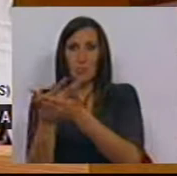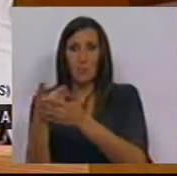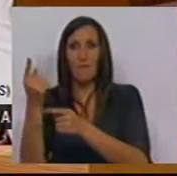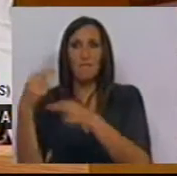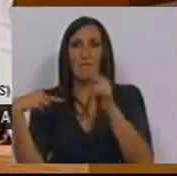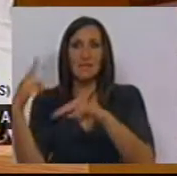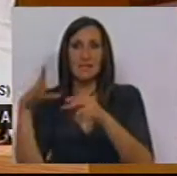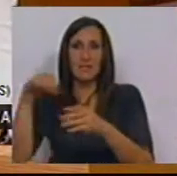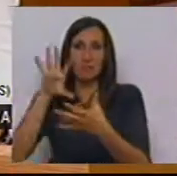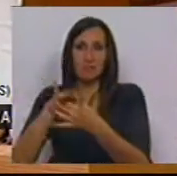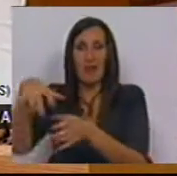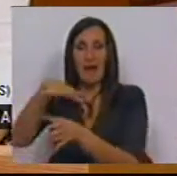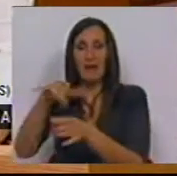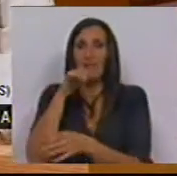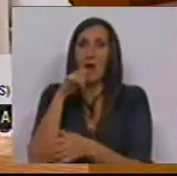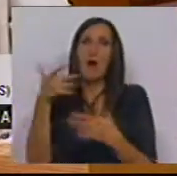e saneamento.